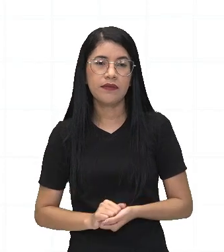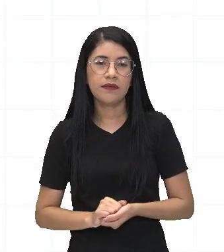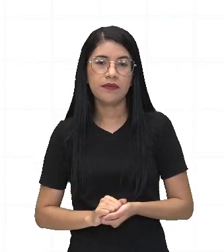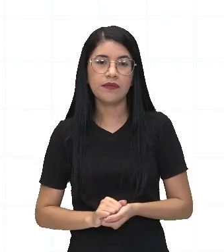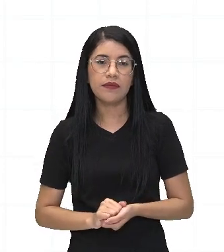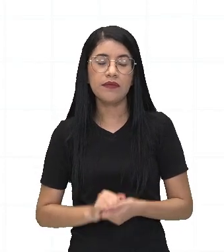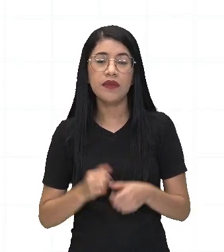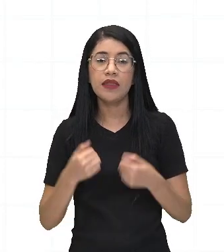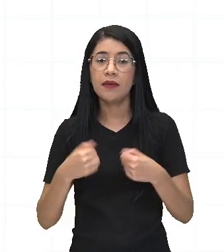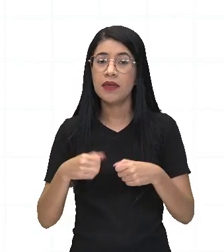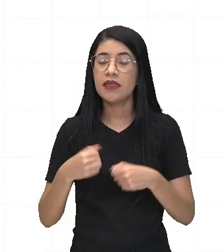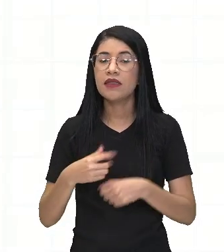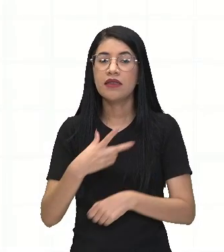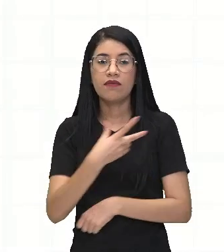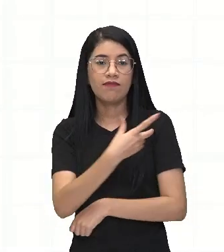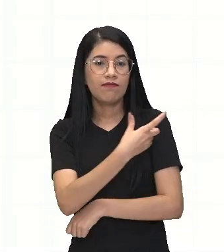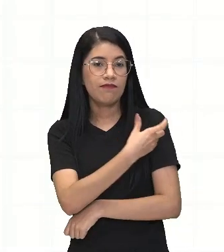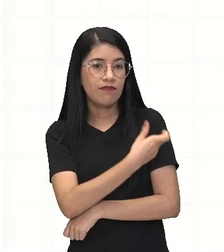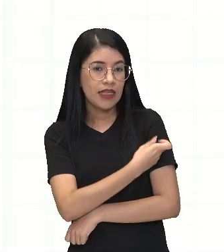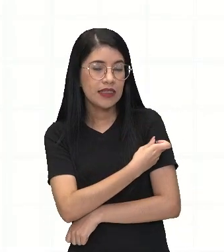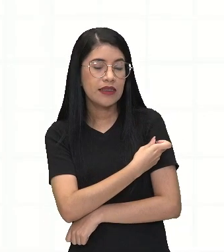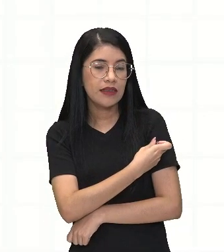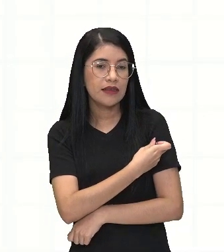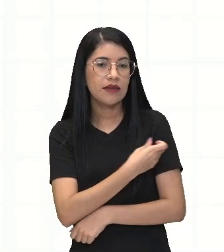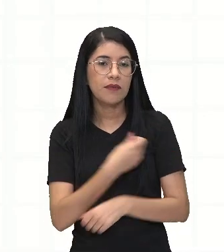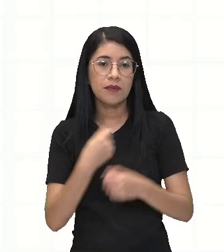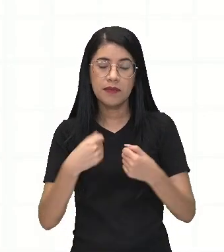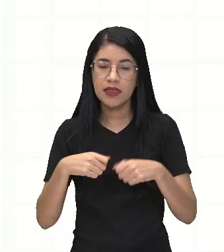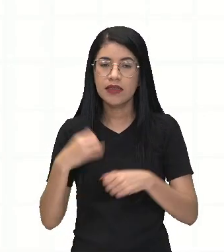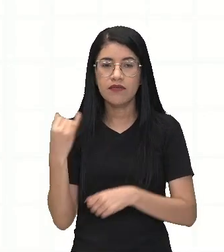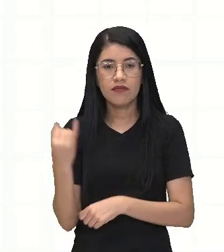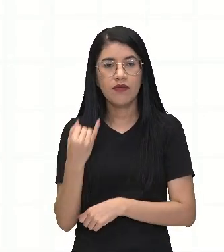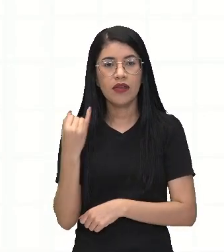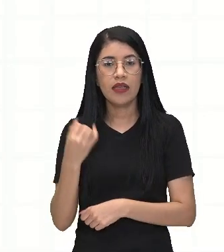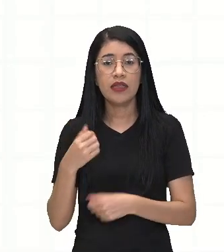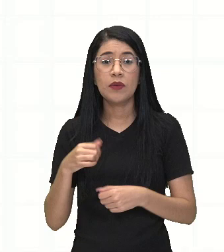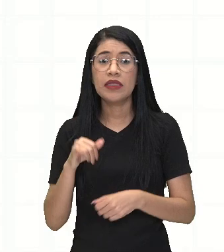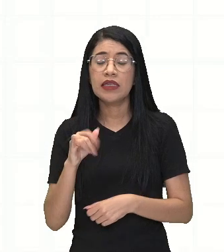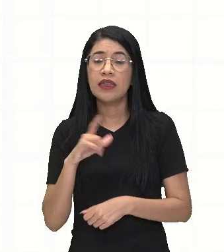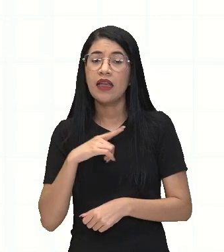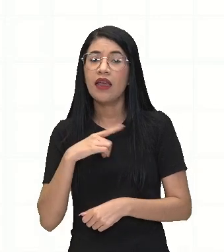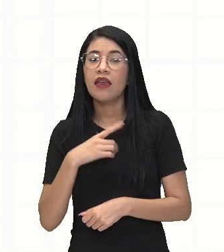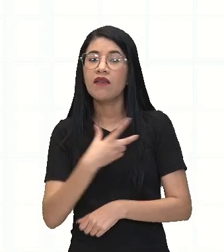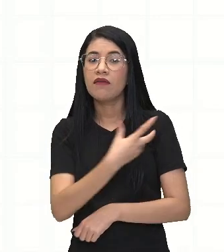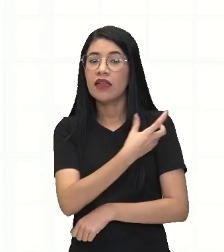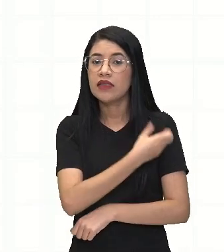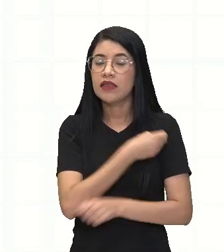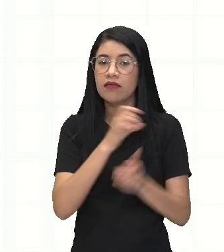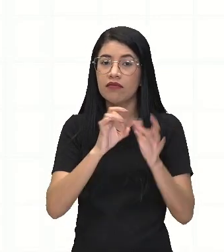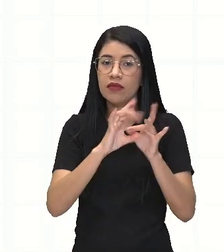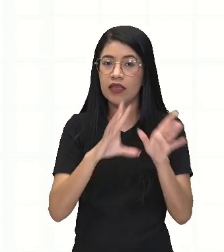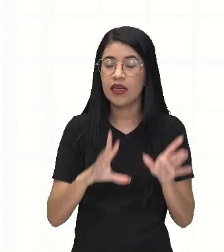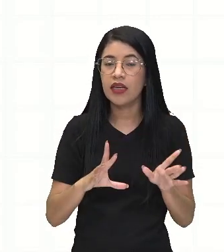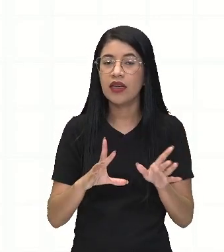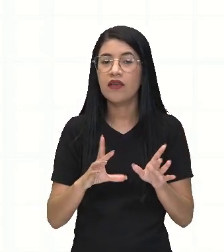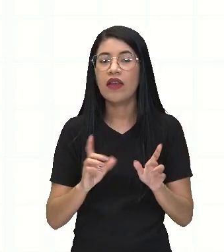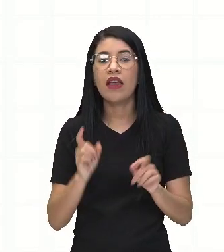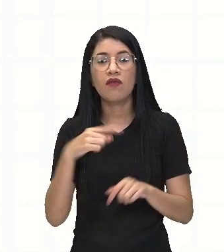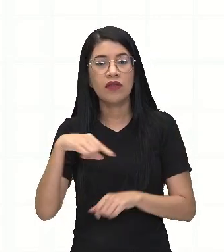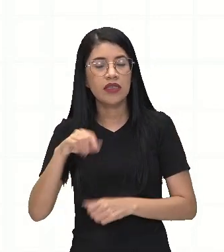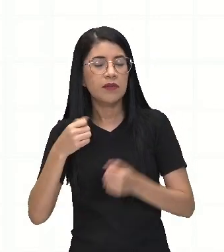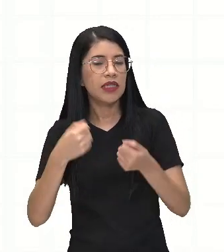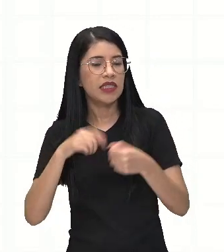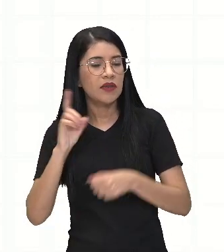vocês devem se vacinar. Então, quando diz tem vacina disponível, é para ir se vacinar.